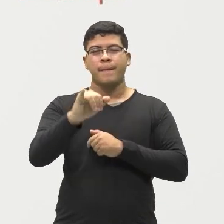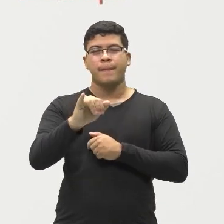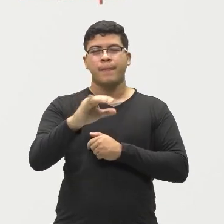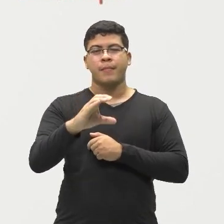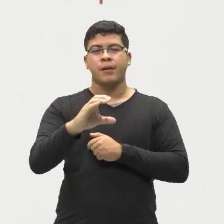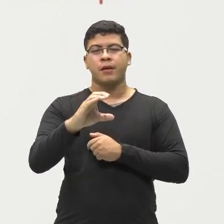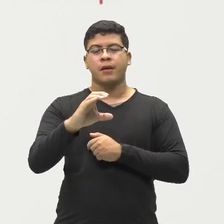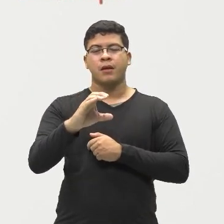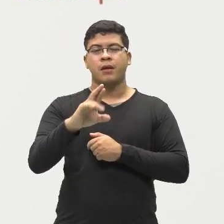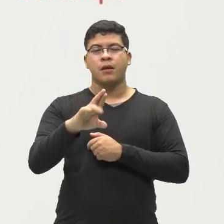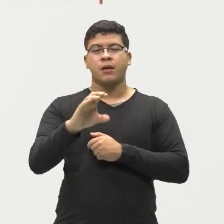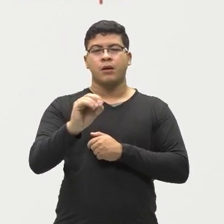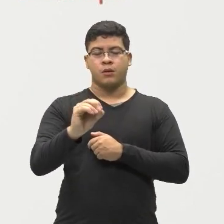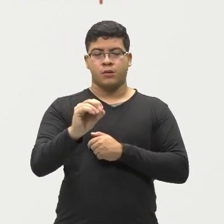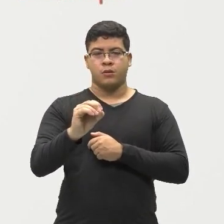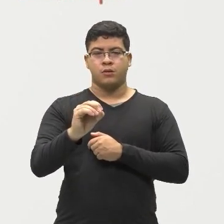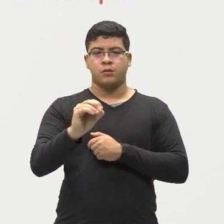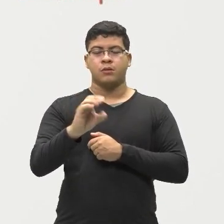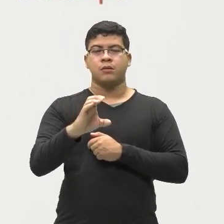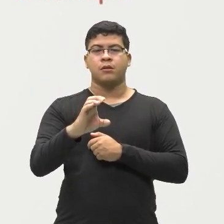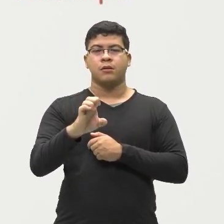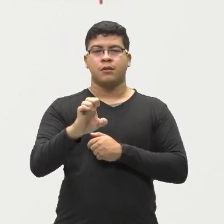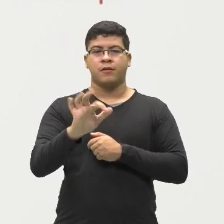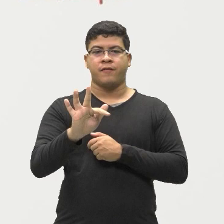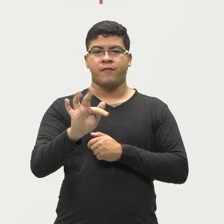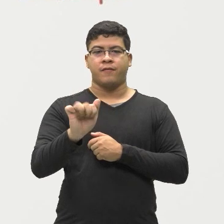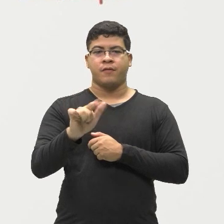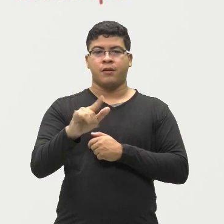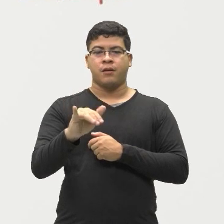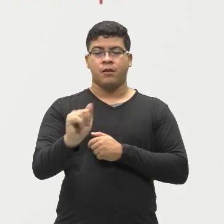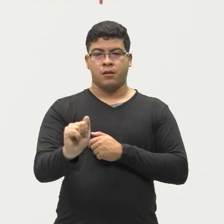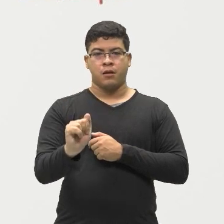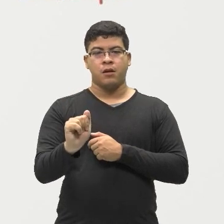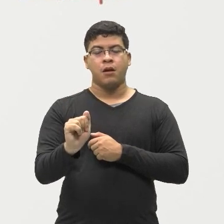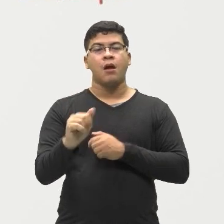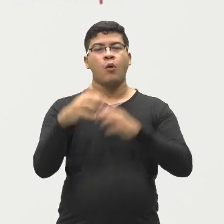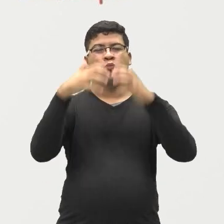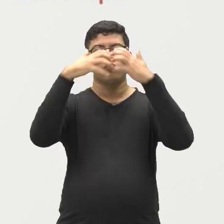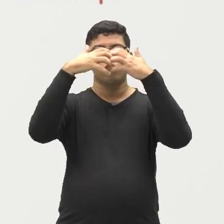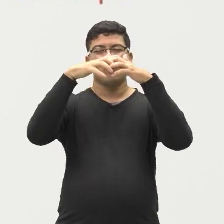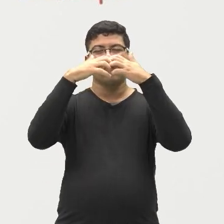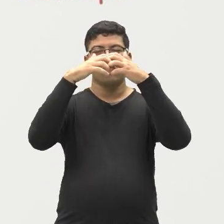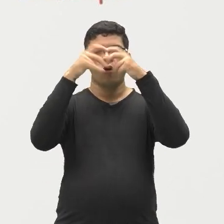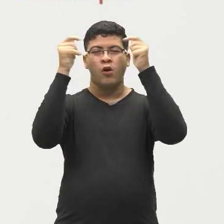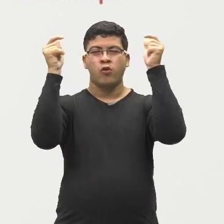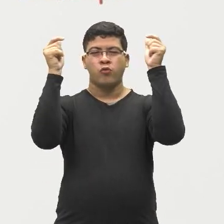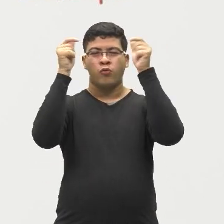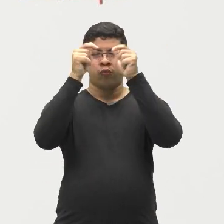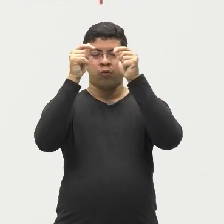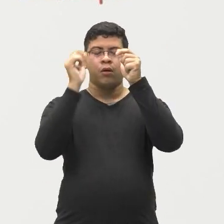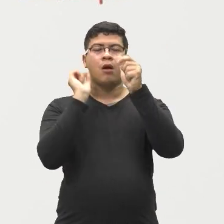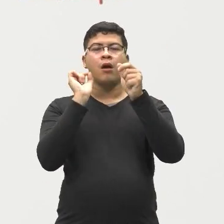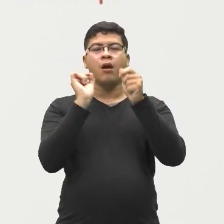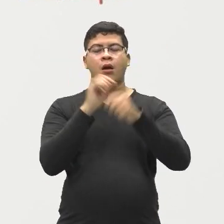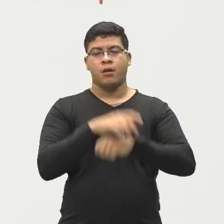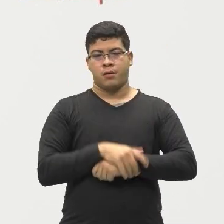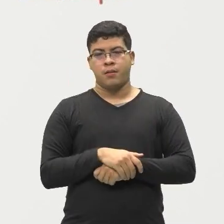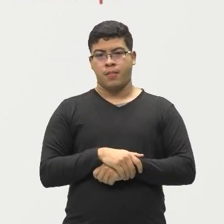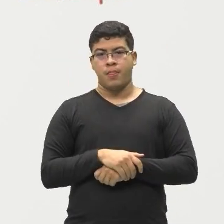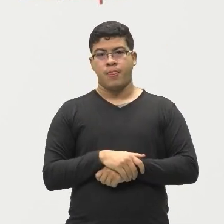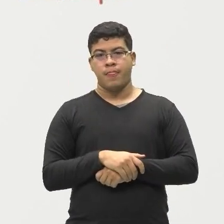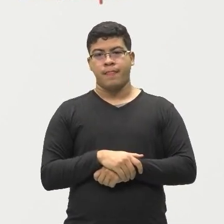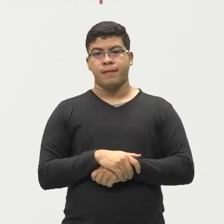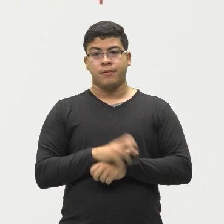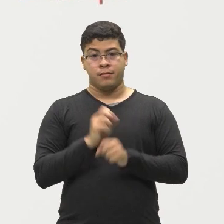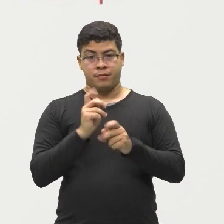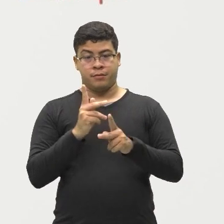pegou aqui a Zika e aí pode acontecer do seu filho, né, no momento da gestação, nascer ali, ó, com microcefalia,